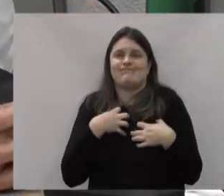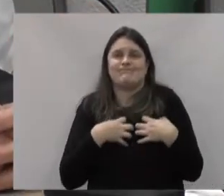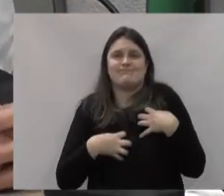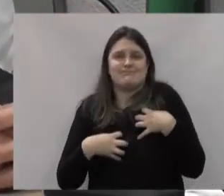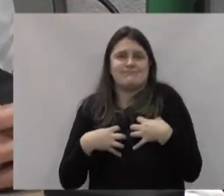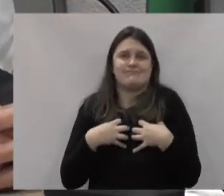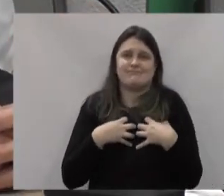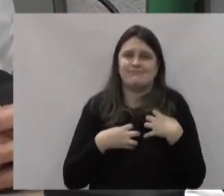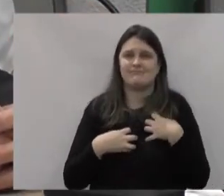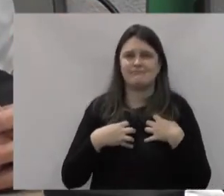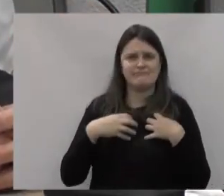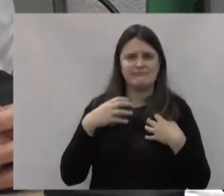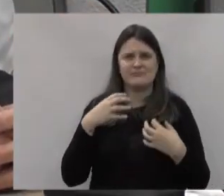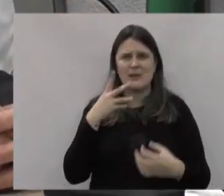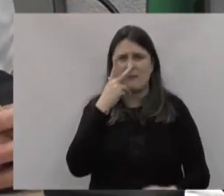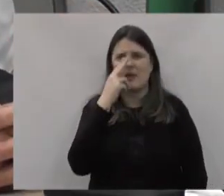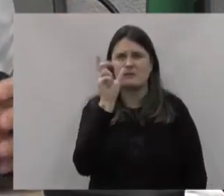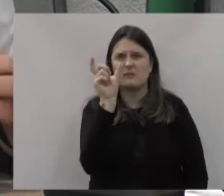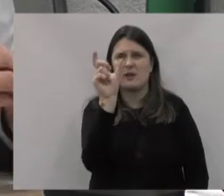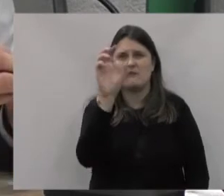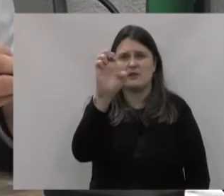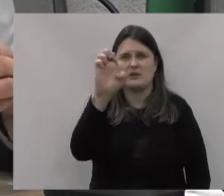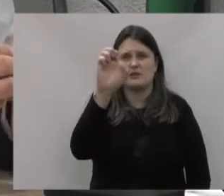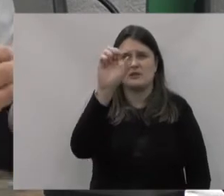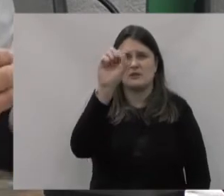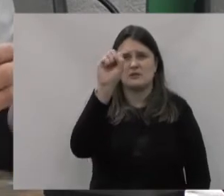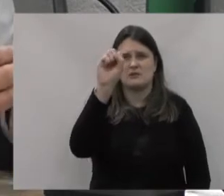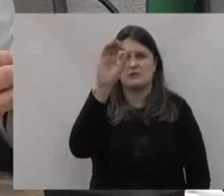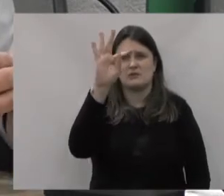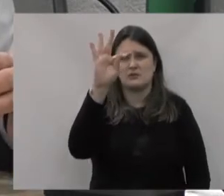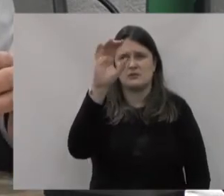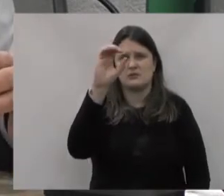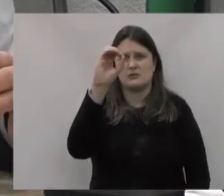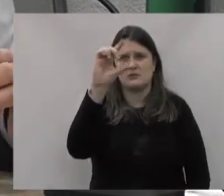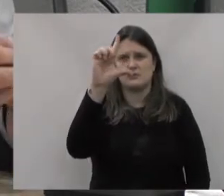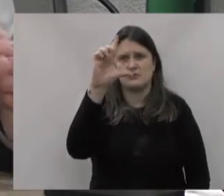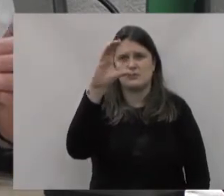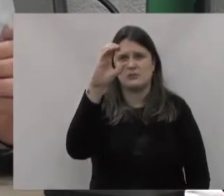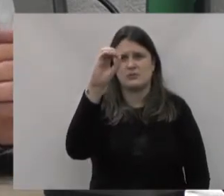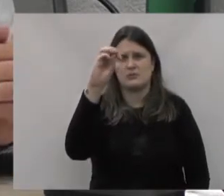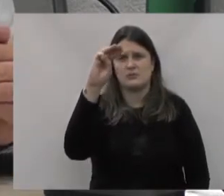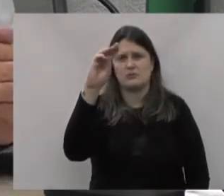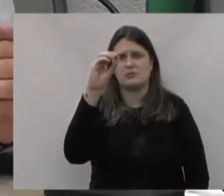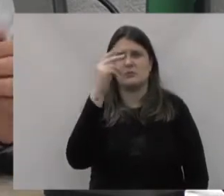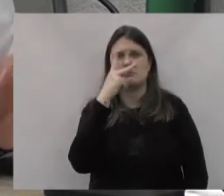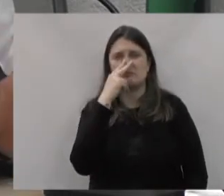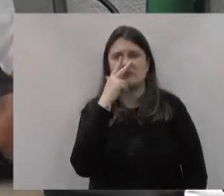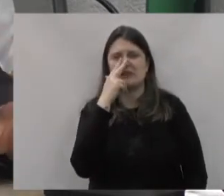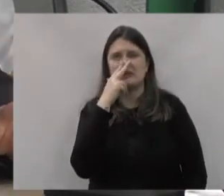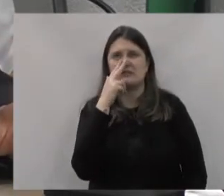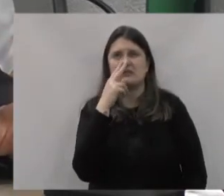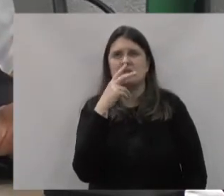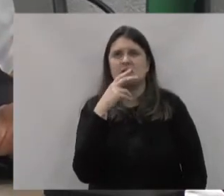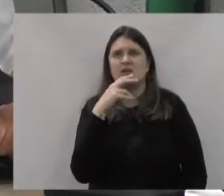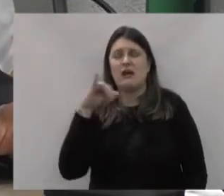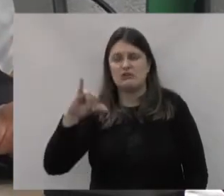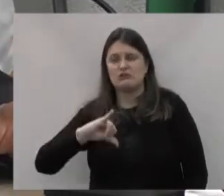estocolmizadas, que essa é o síndrome de Estocolmo. Elas acabam